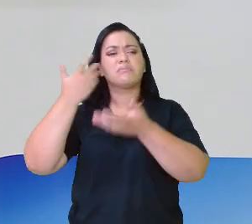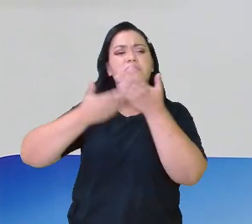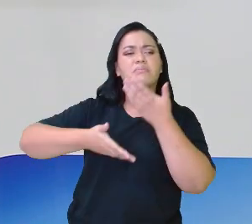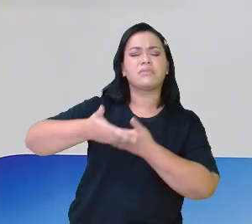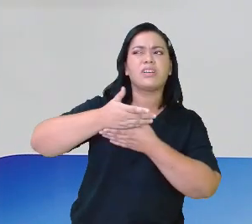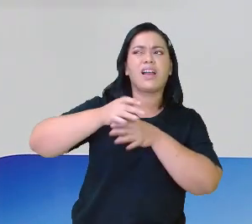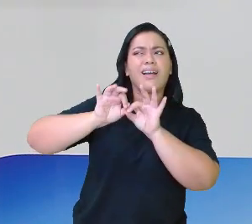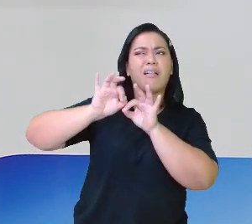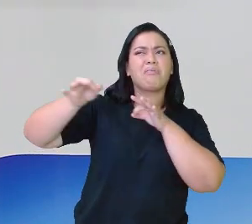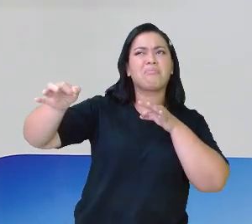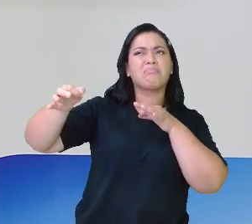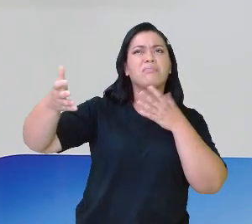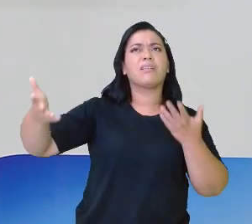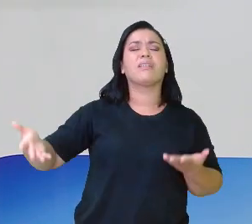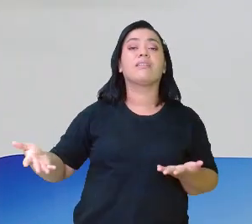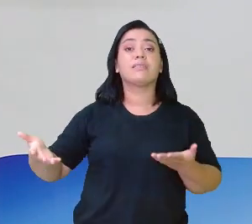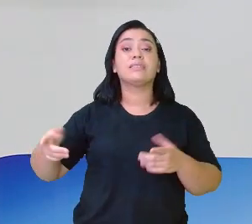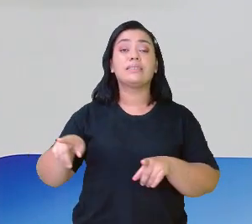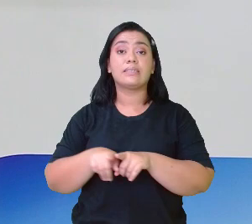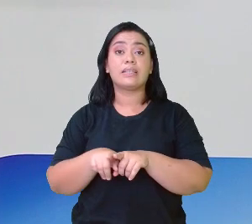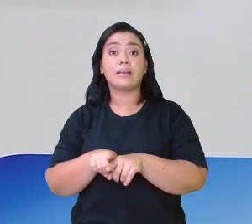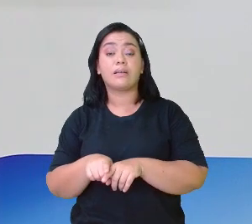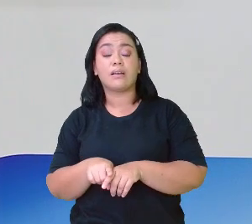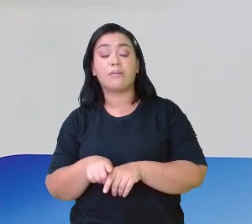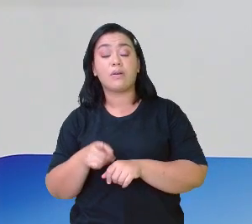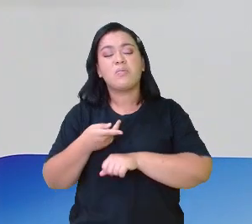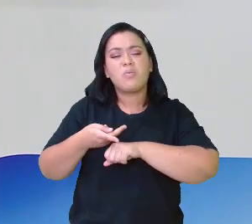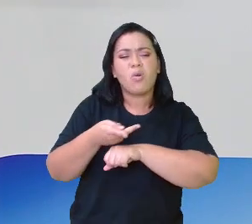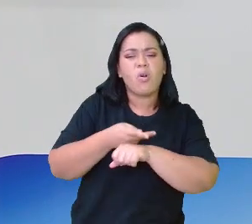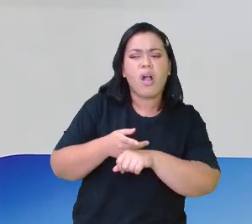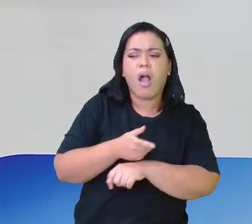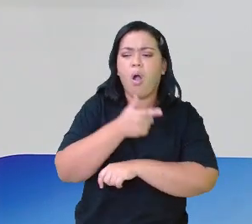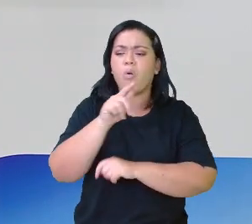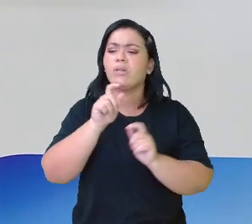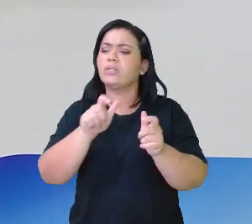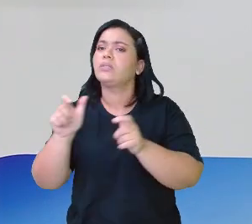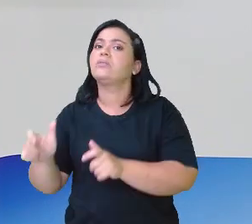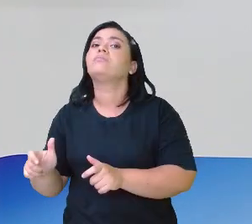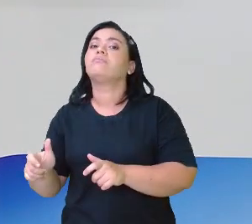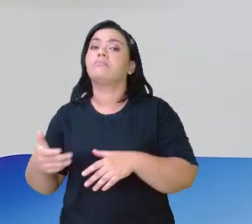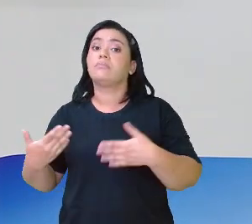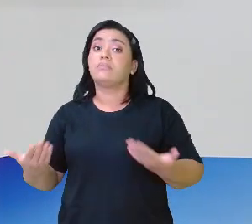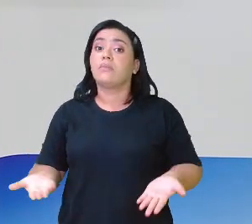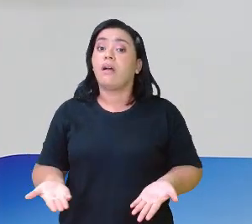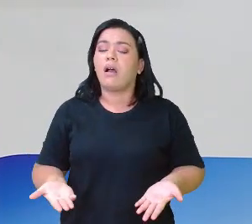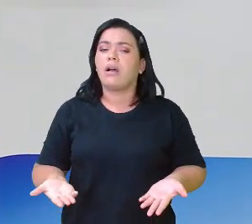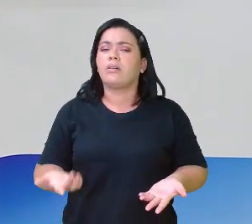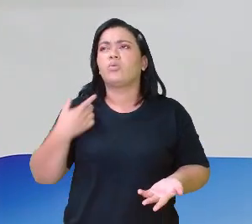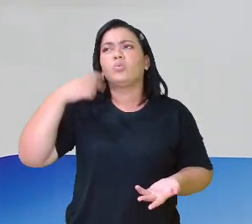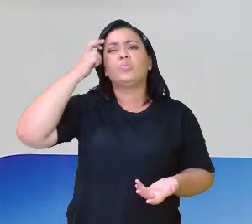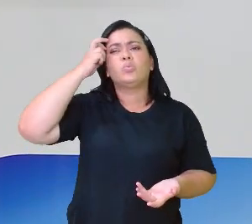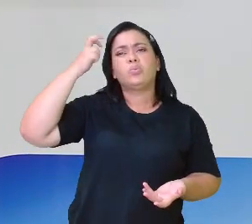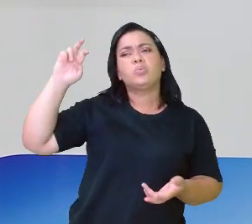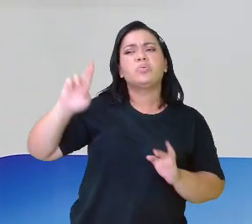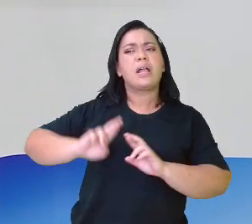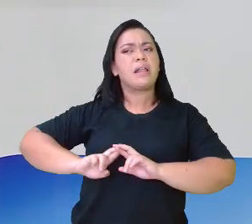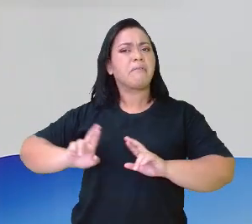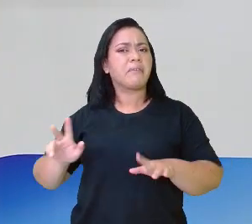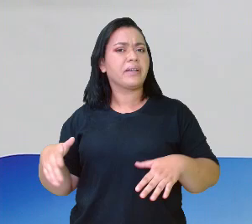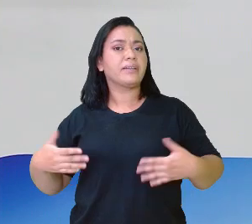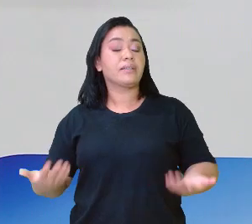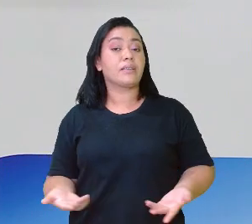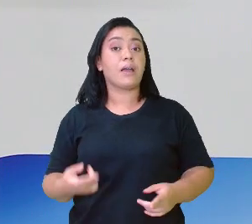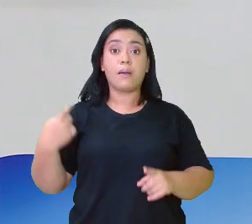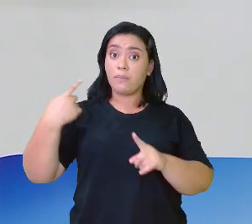à distância, buscar outros territórios, trabalhar com culturas diferentes, porque